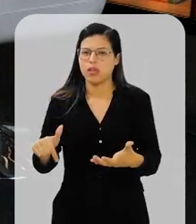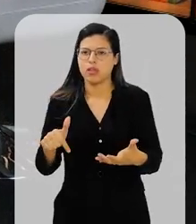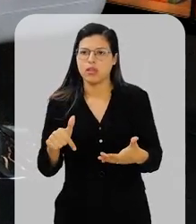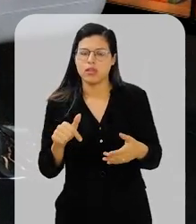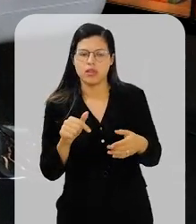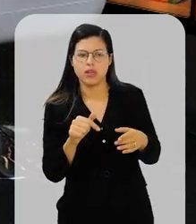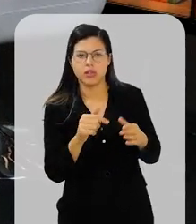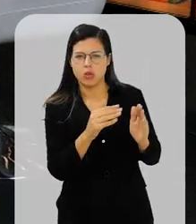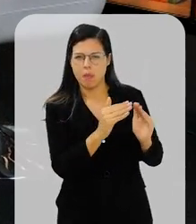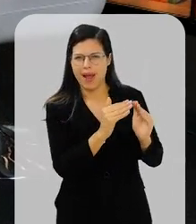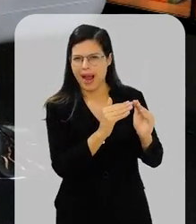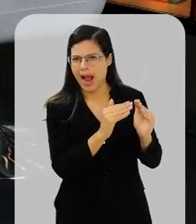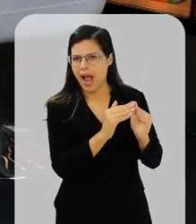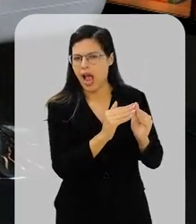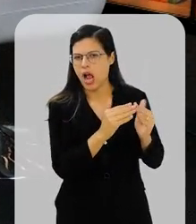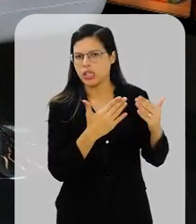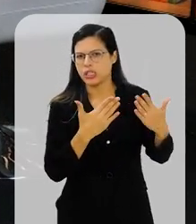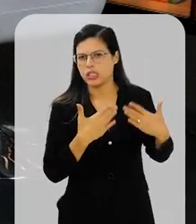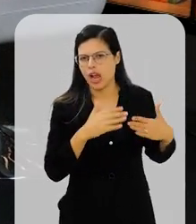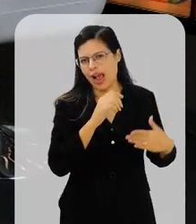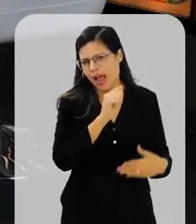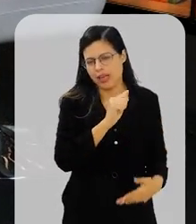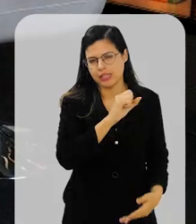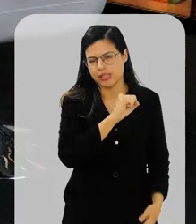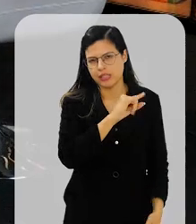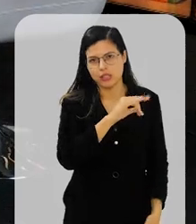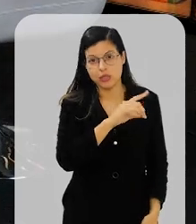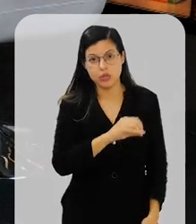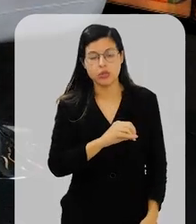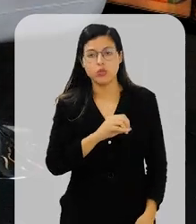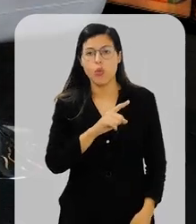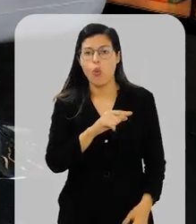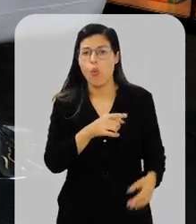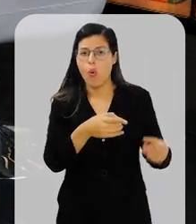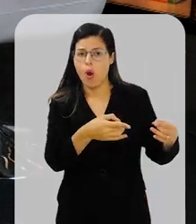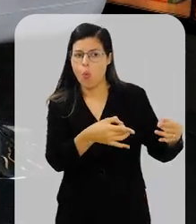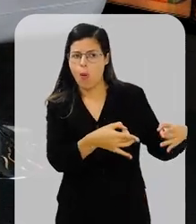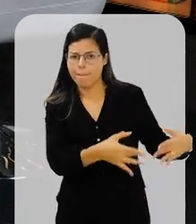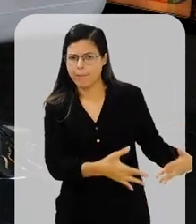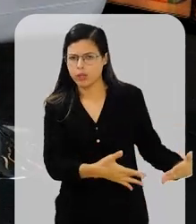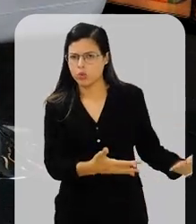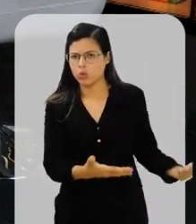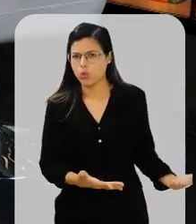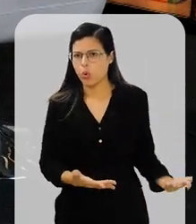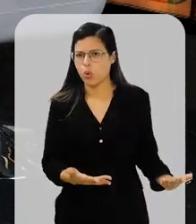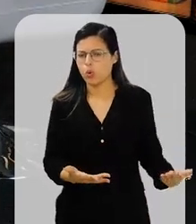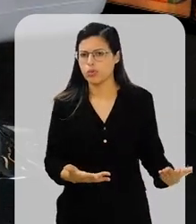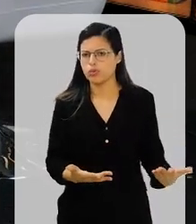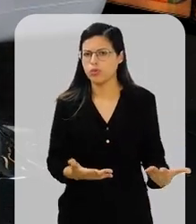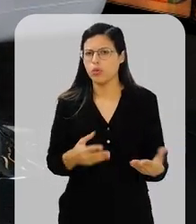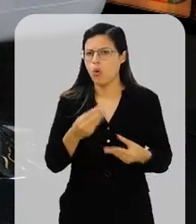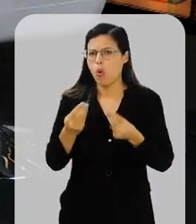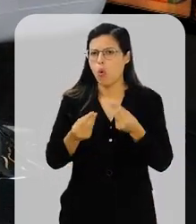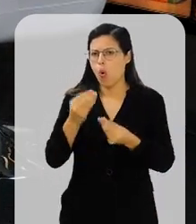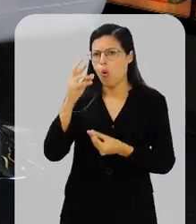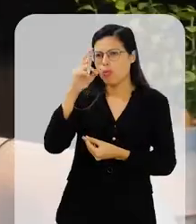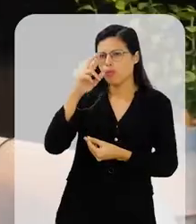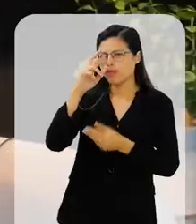casa para repouso, num asilo que seja, é um abandono? É,